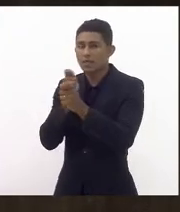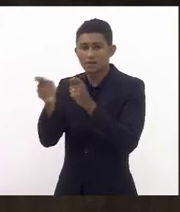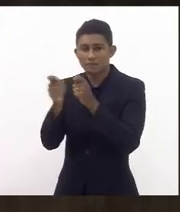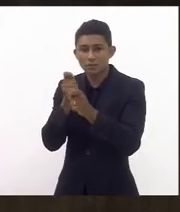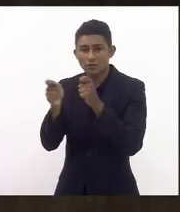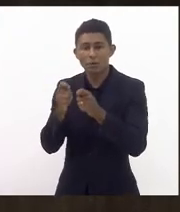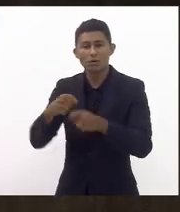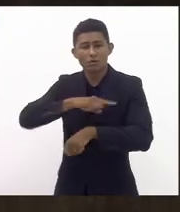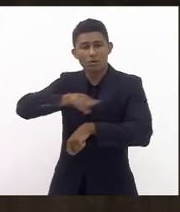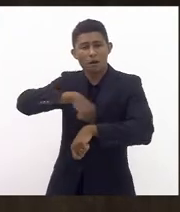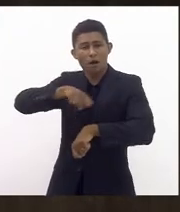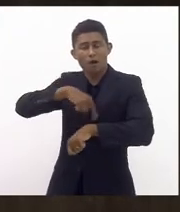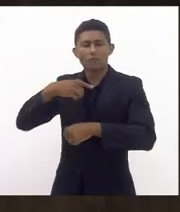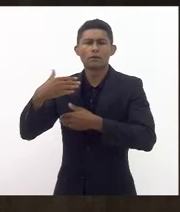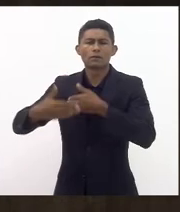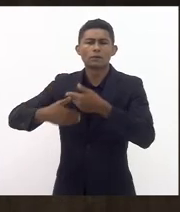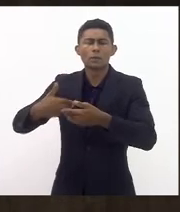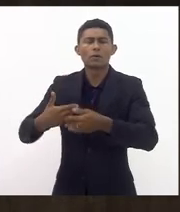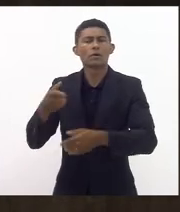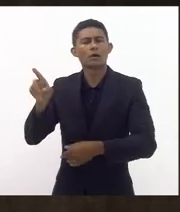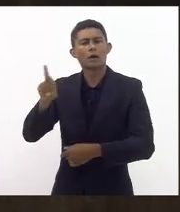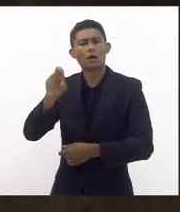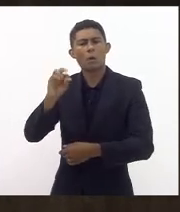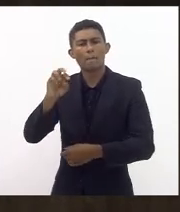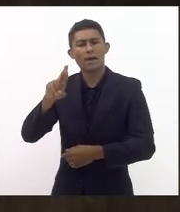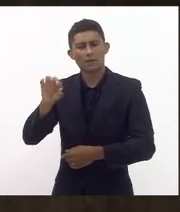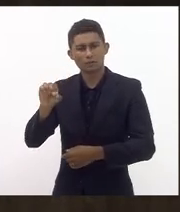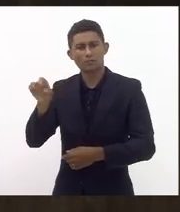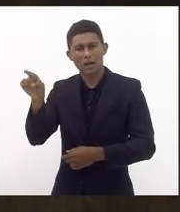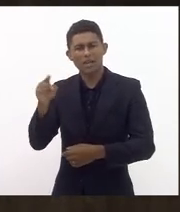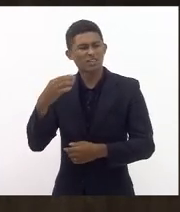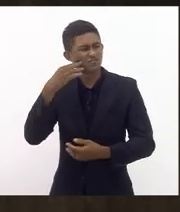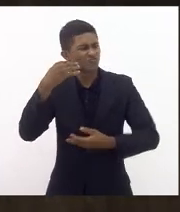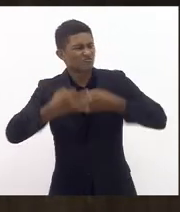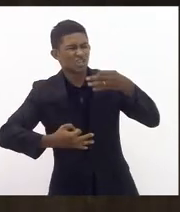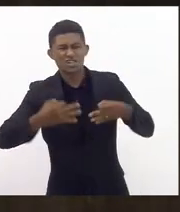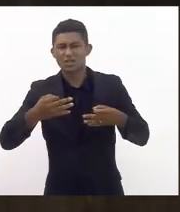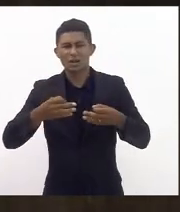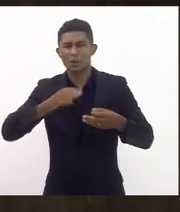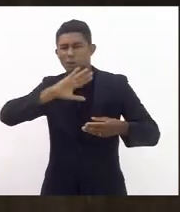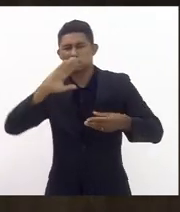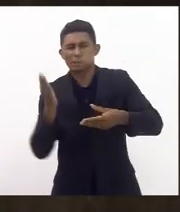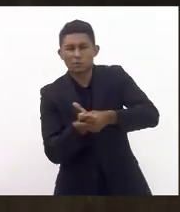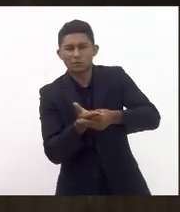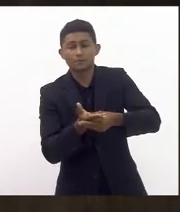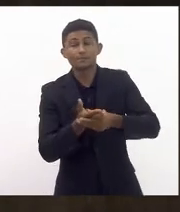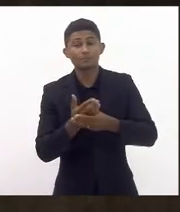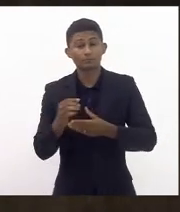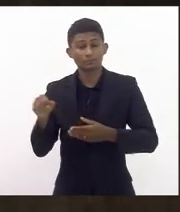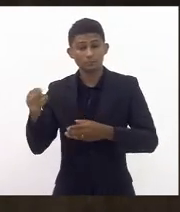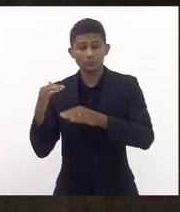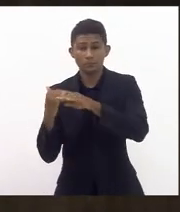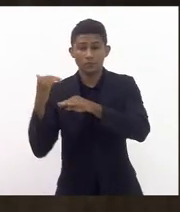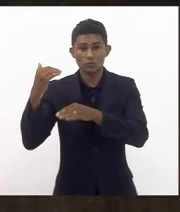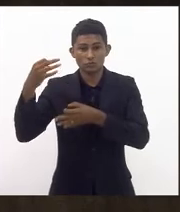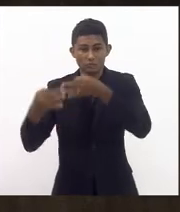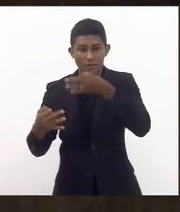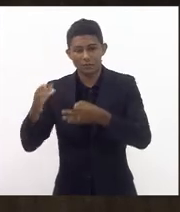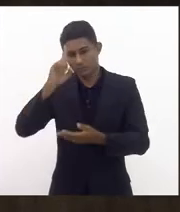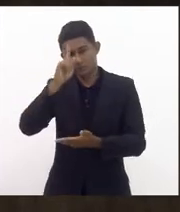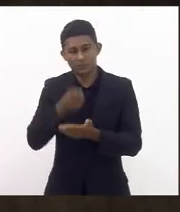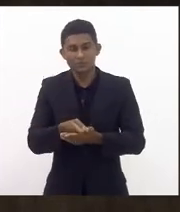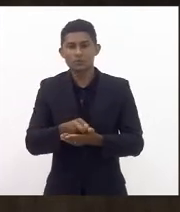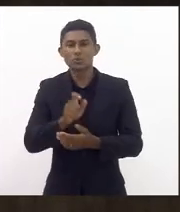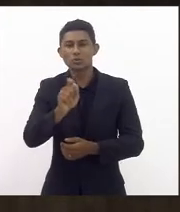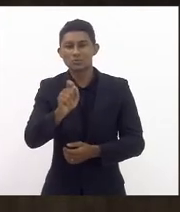várias horas, depois o Roberto Carlos entrou na justiça, e isso gerou aquela decisão do Supremo sobre as biografias